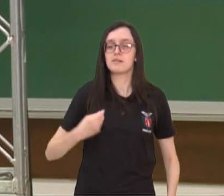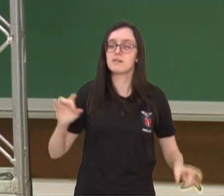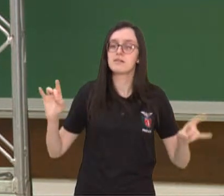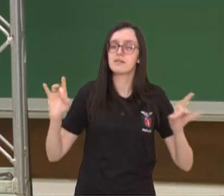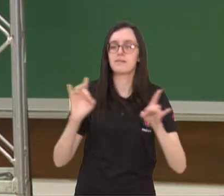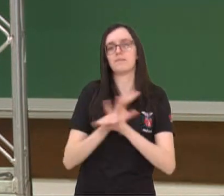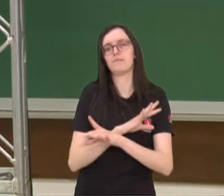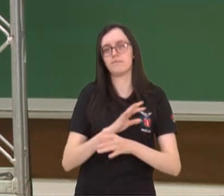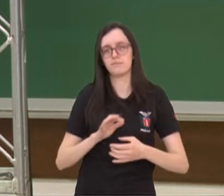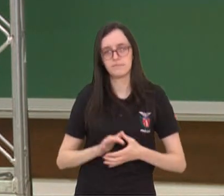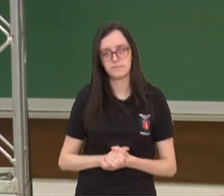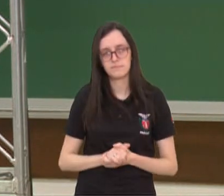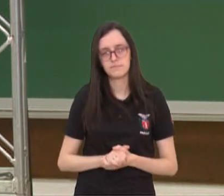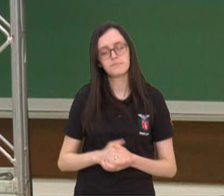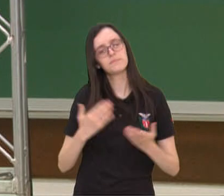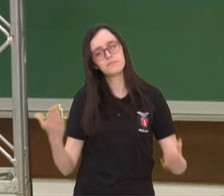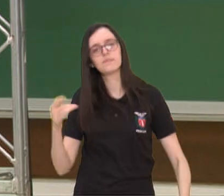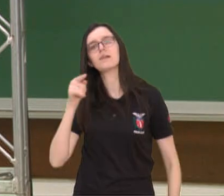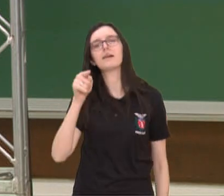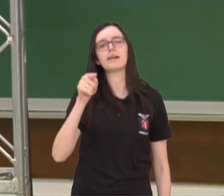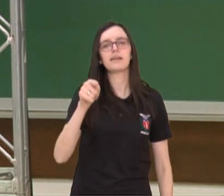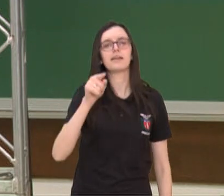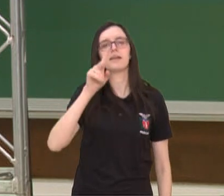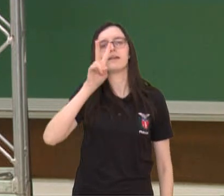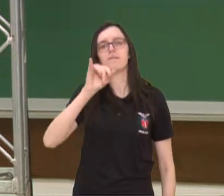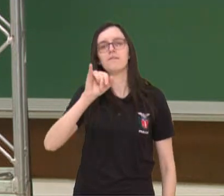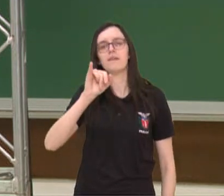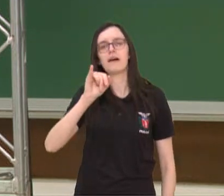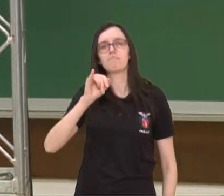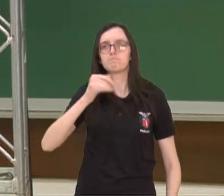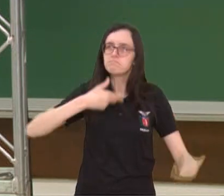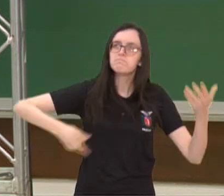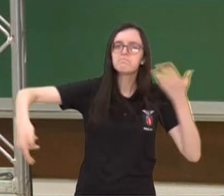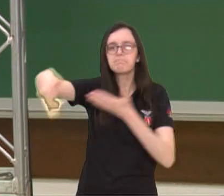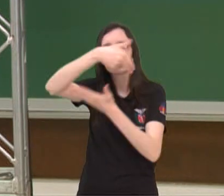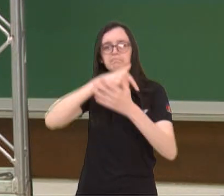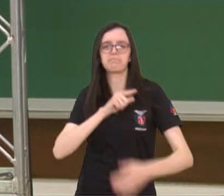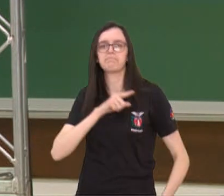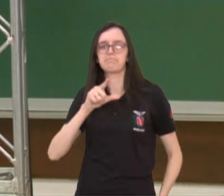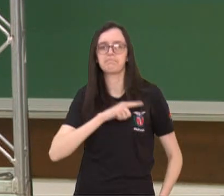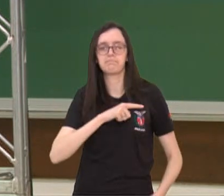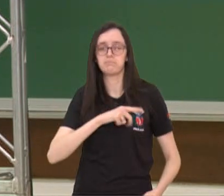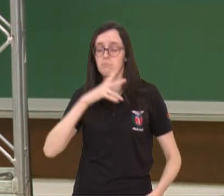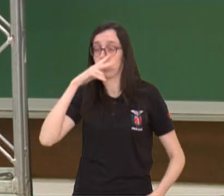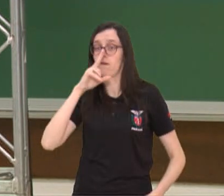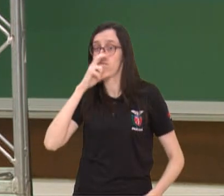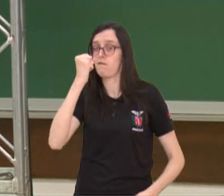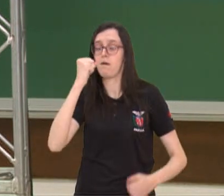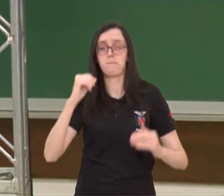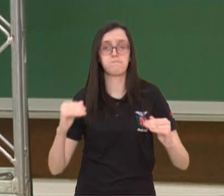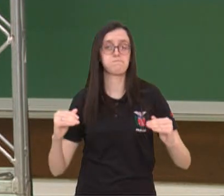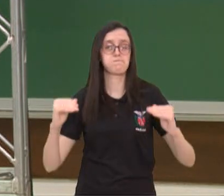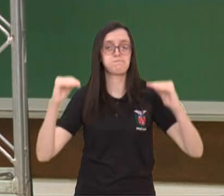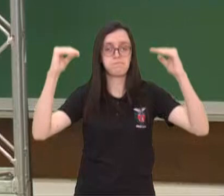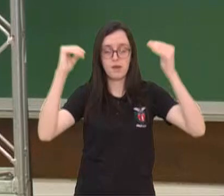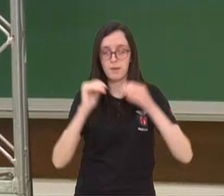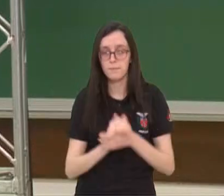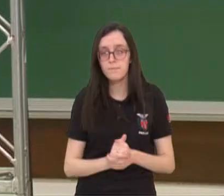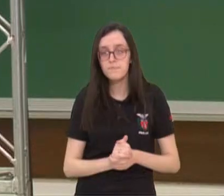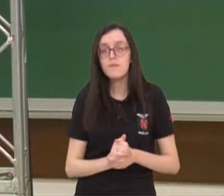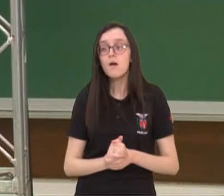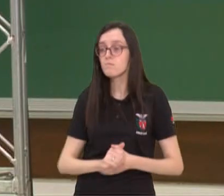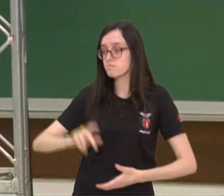concretizando. E isso, com o advento da globalização, tem se potencializado e, quando isso